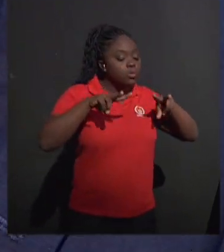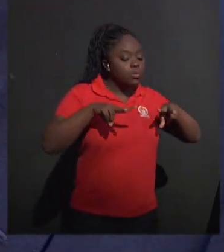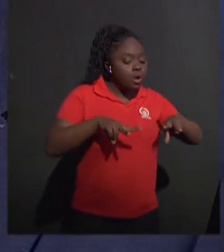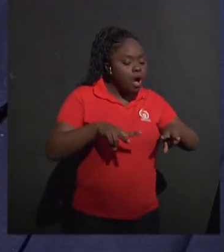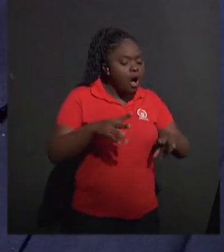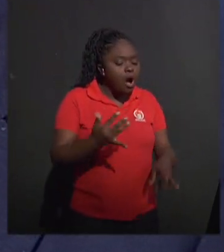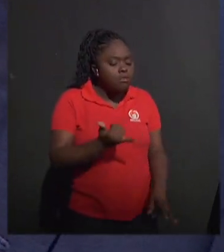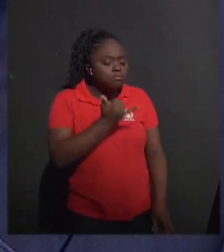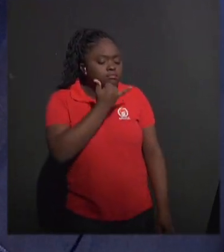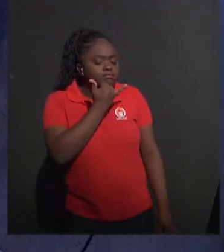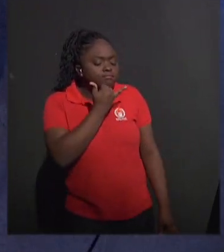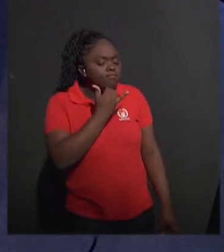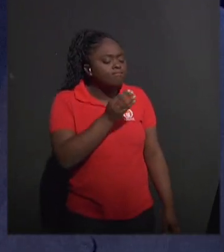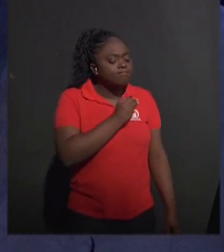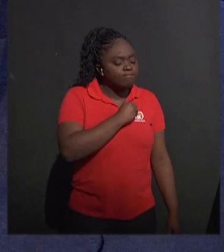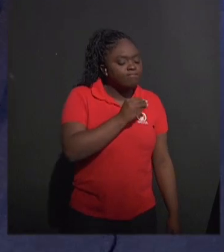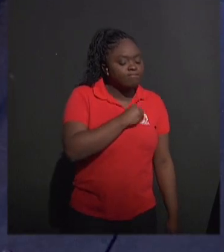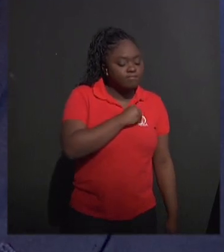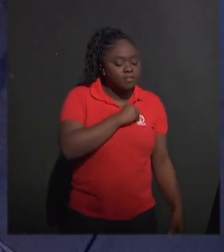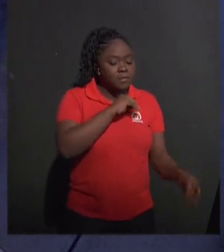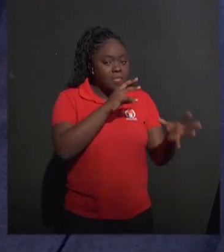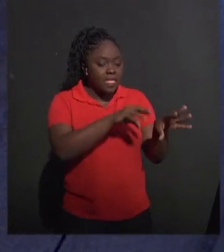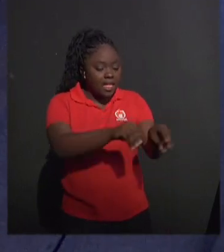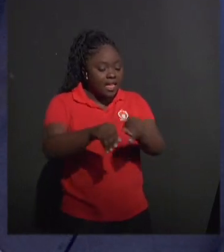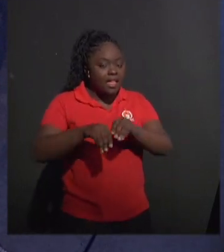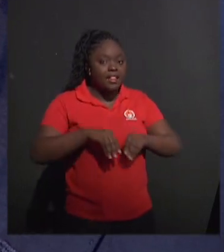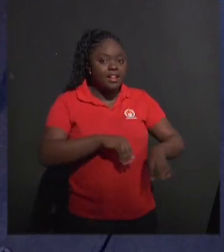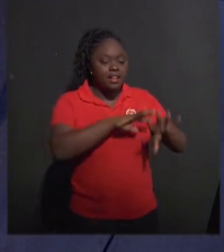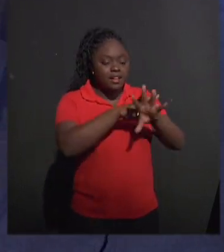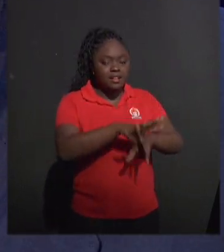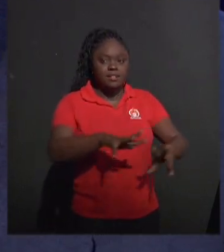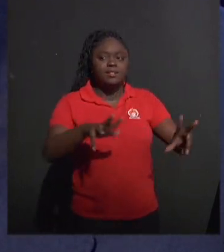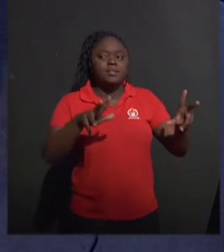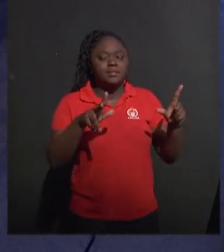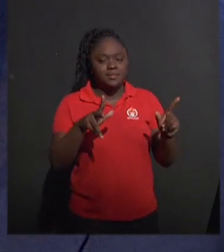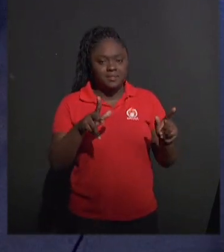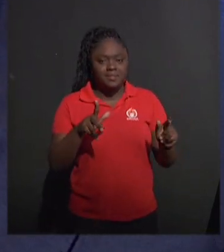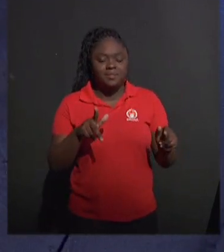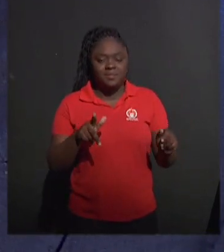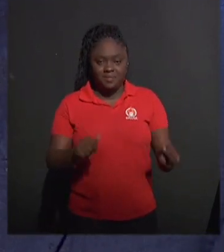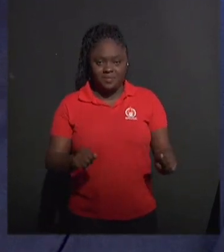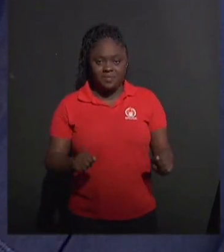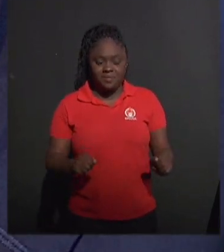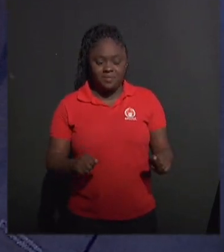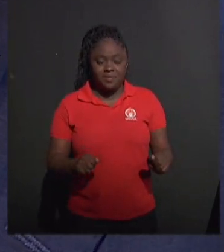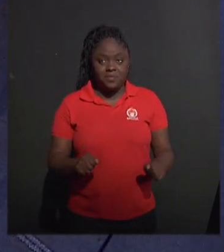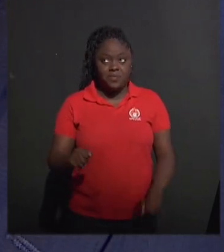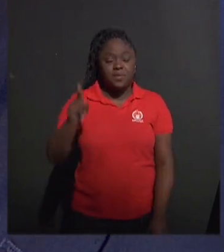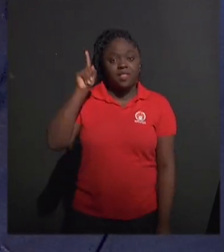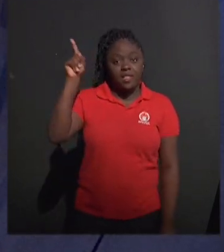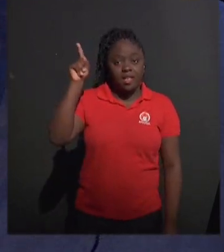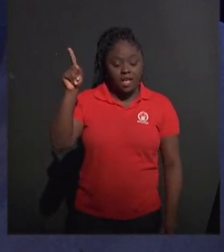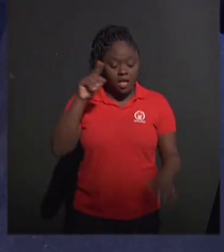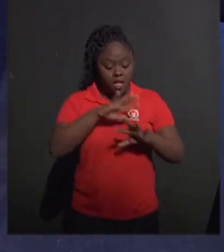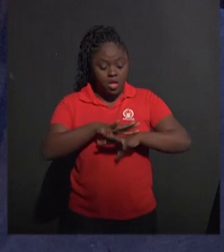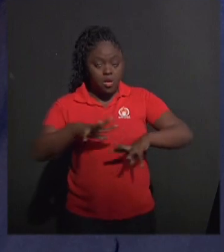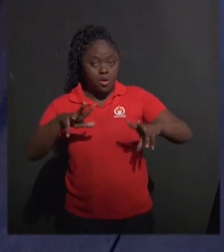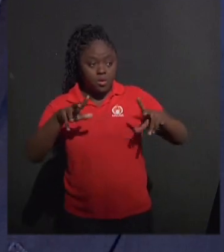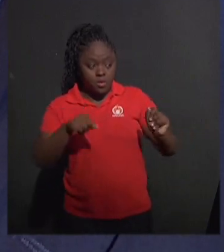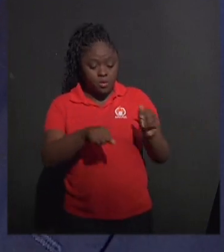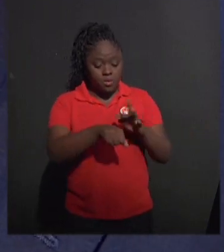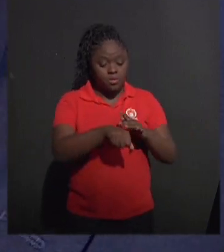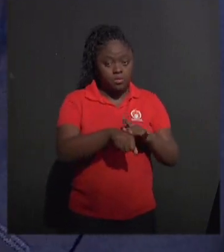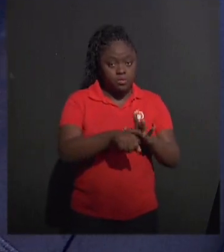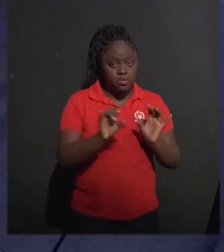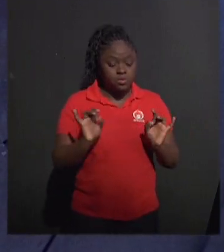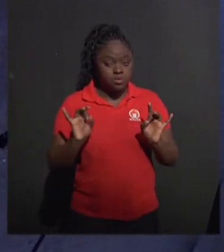os seus pecados e sararei a sua terra. Não apenas Ele quer curar nossas